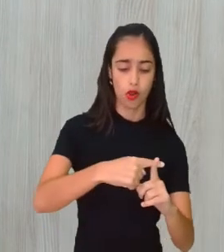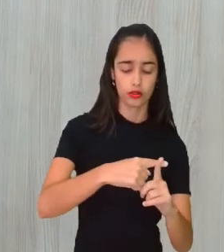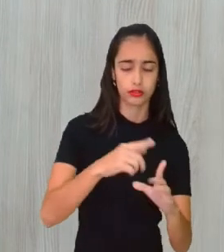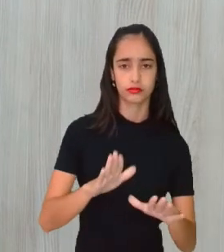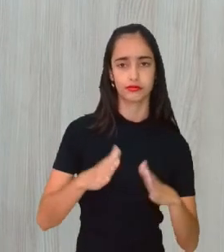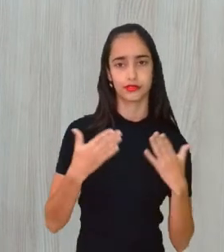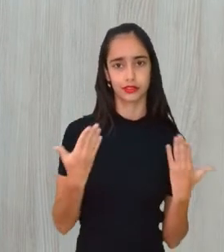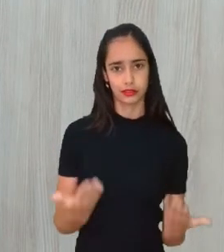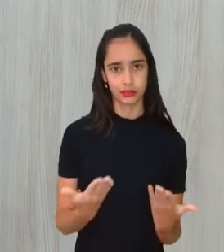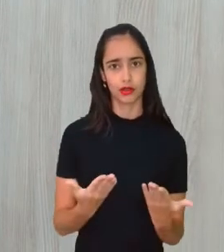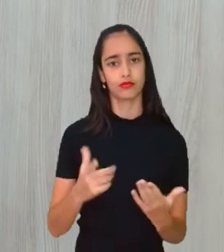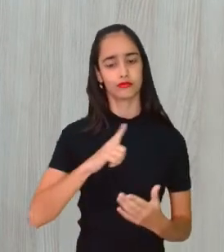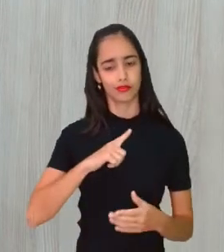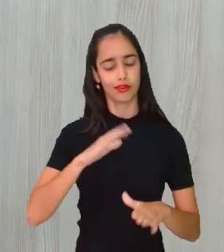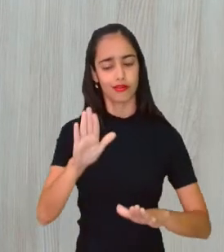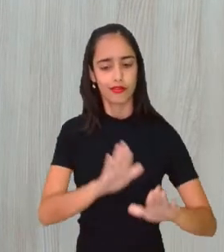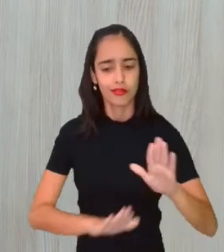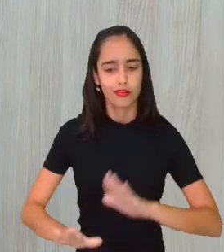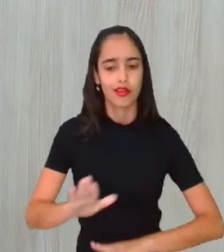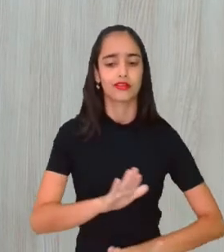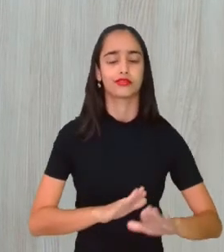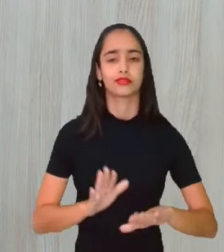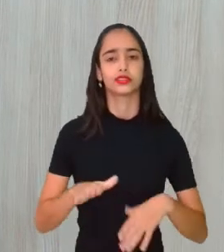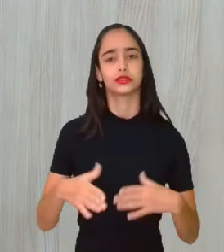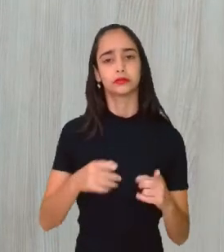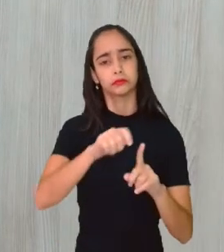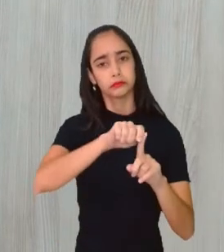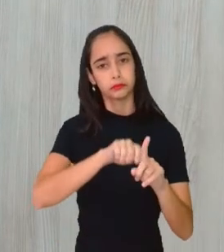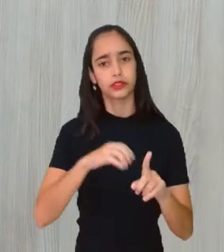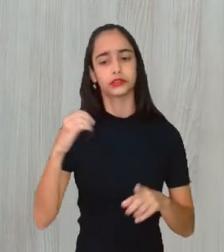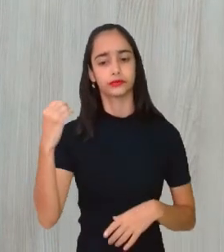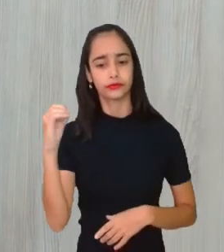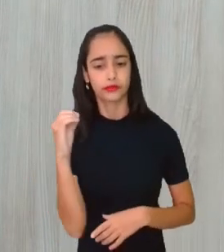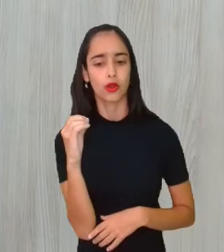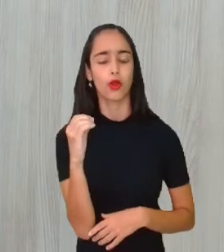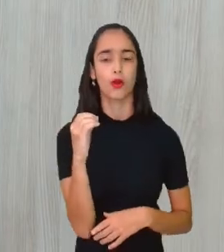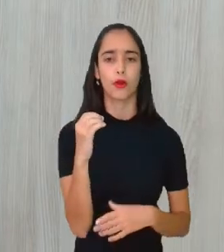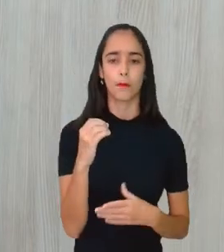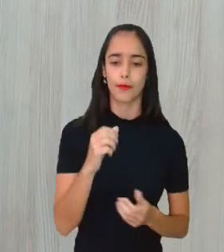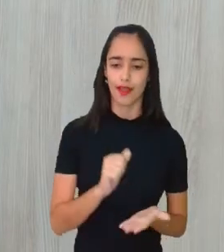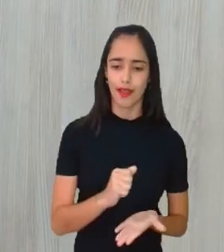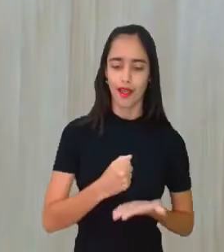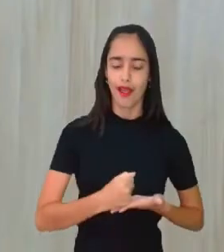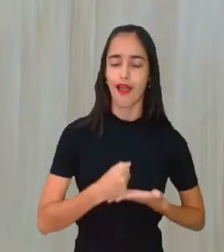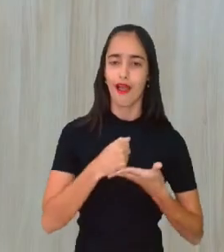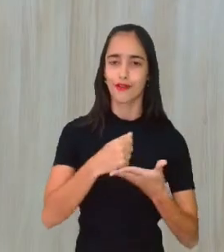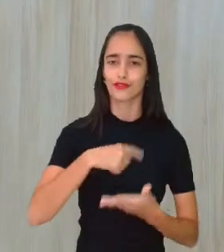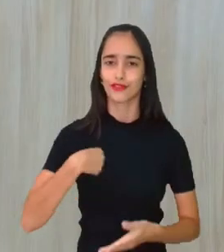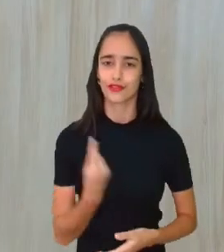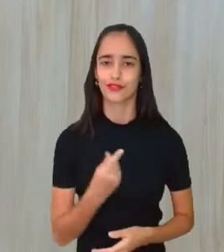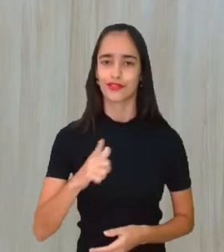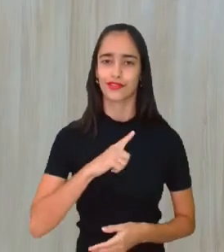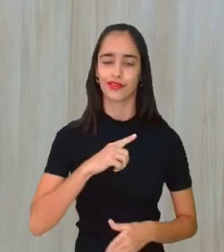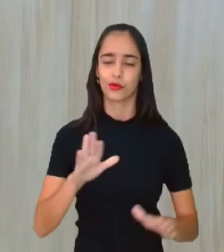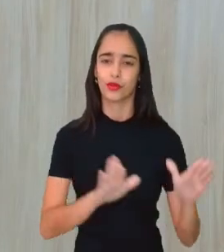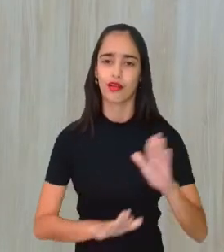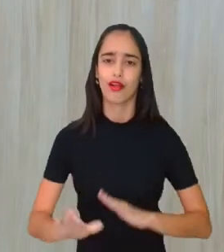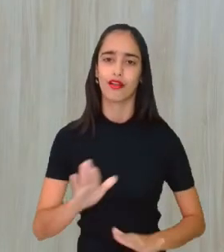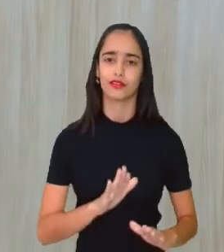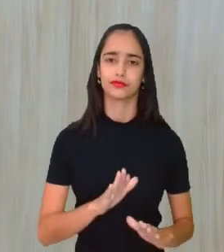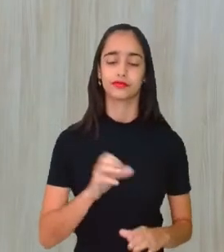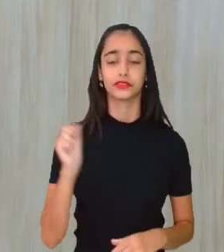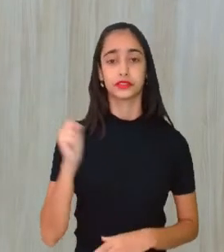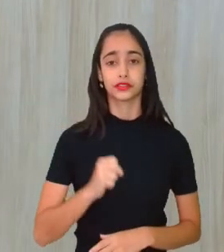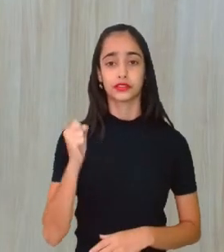mas é um cuidado que nós mulheres precisamos ter o ano inteiro. Não é isso, professora Cláudia? É isso, professora Isabel. E nós vemos que o mês